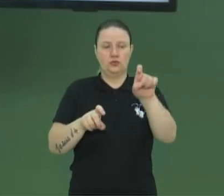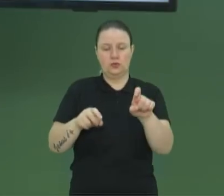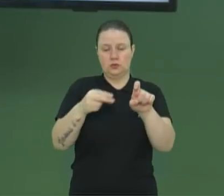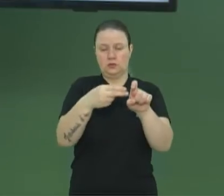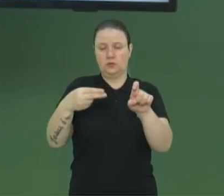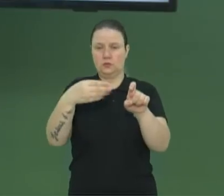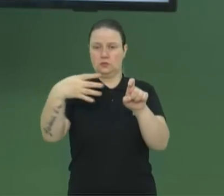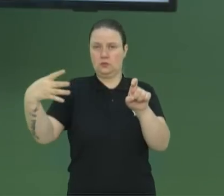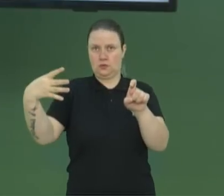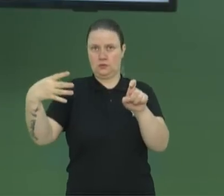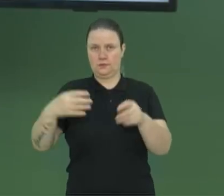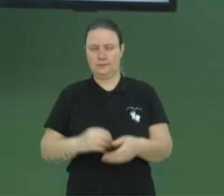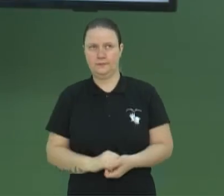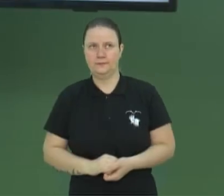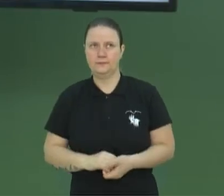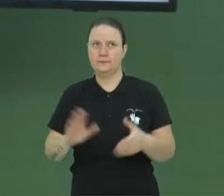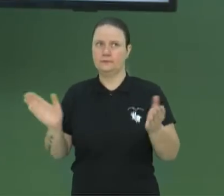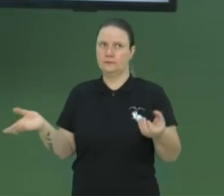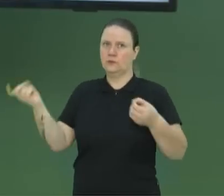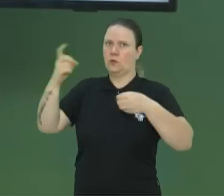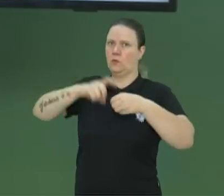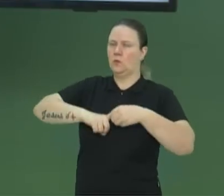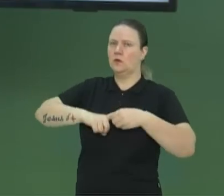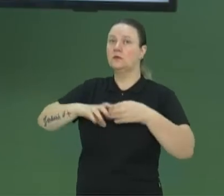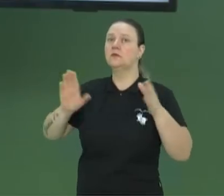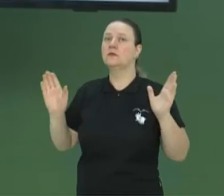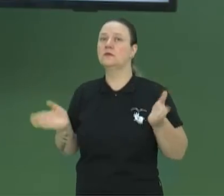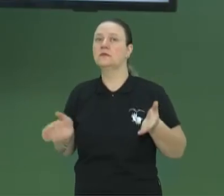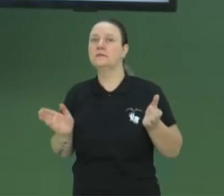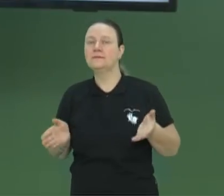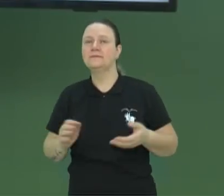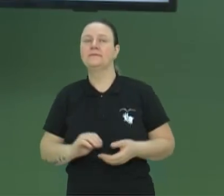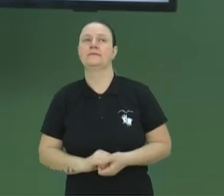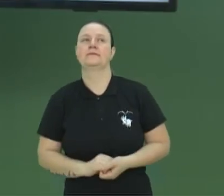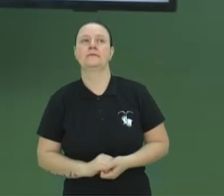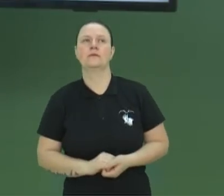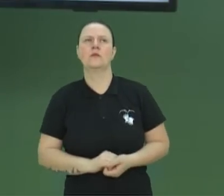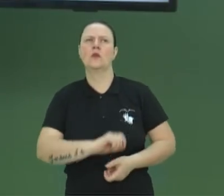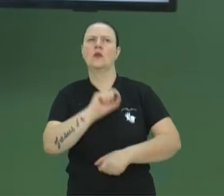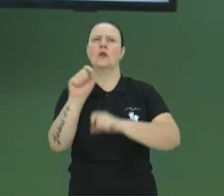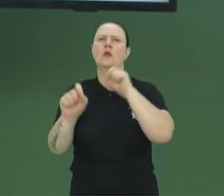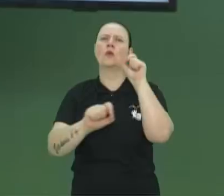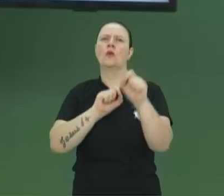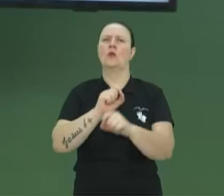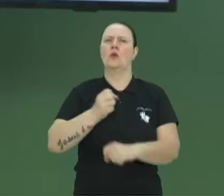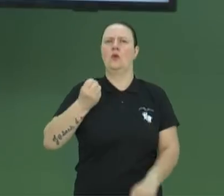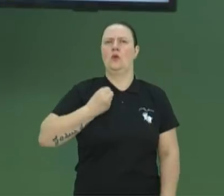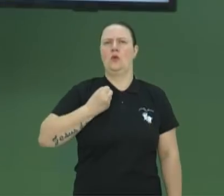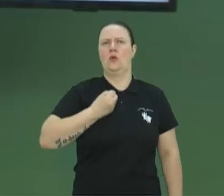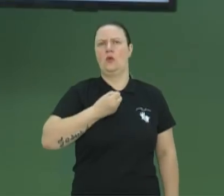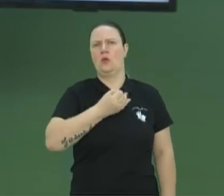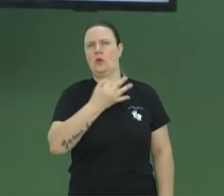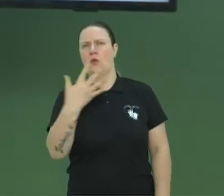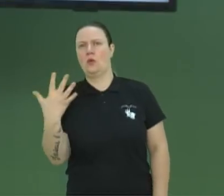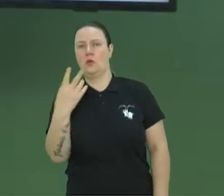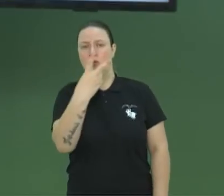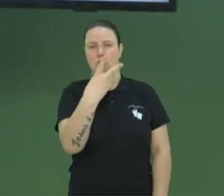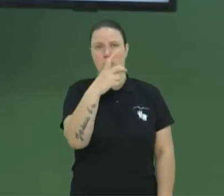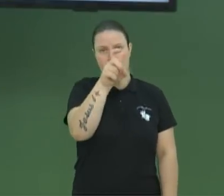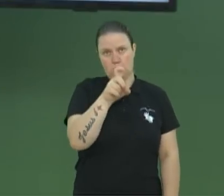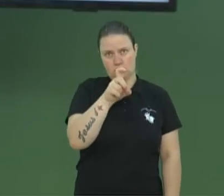4. Agora, voltando para a nossa questão, né? Então, qual é o valor de 2x? Se x vale